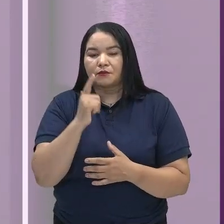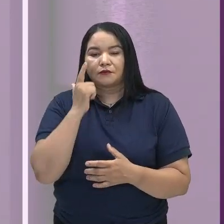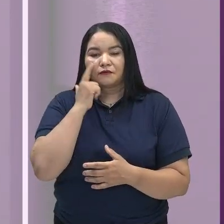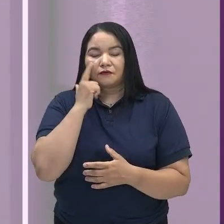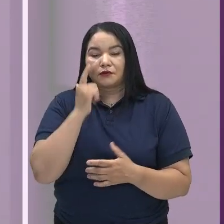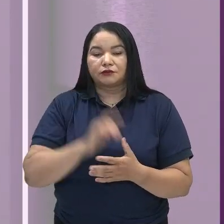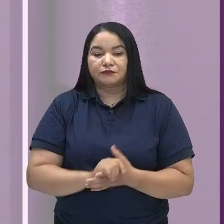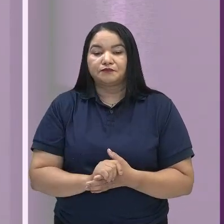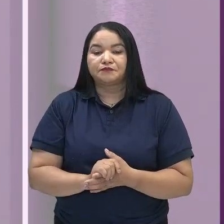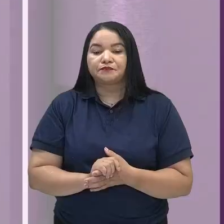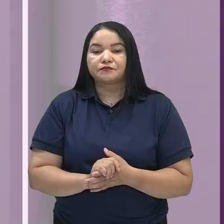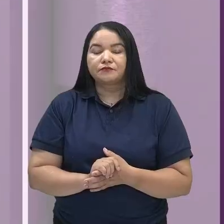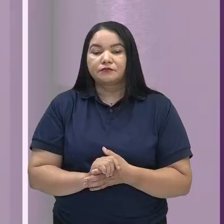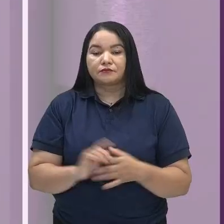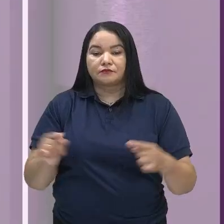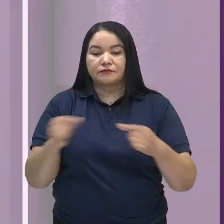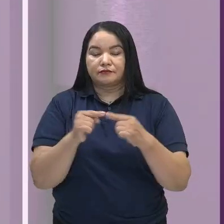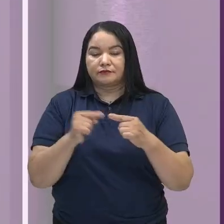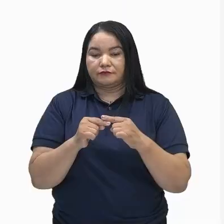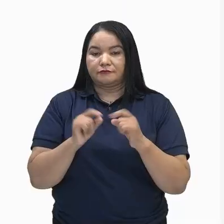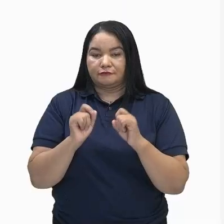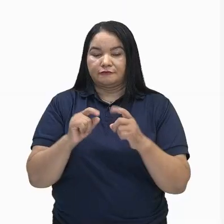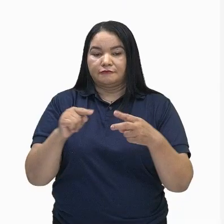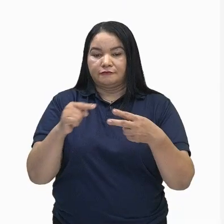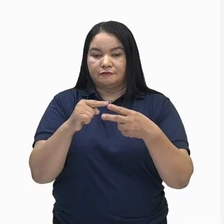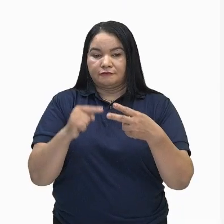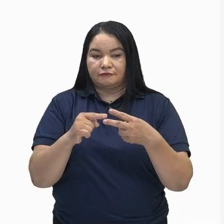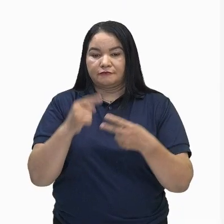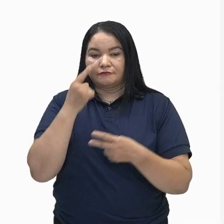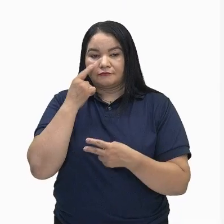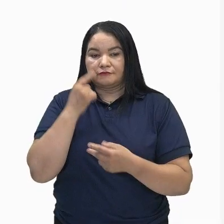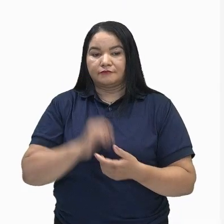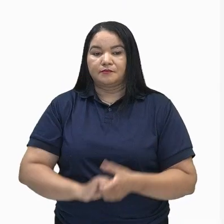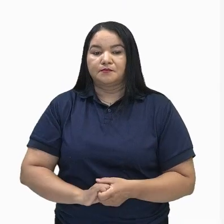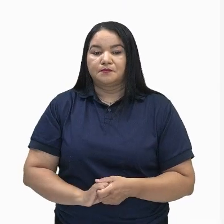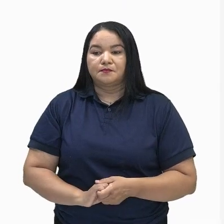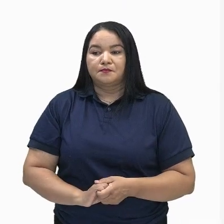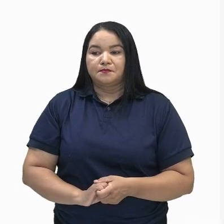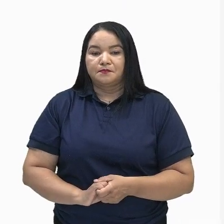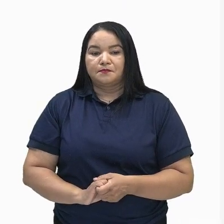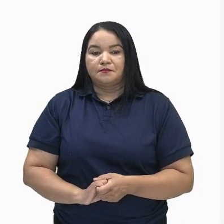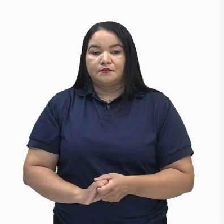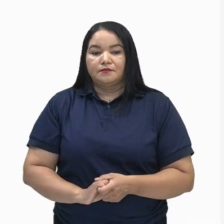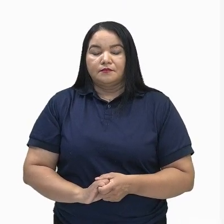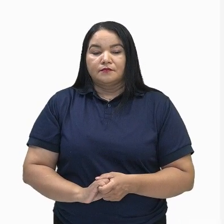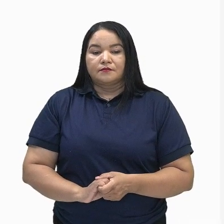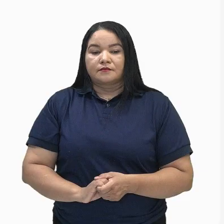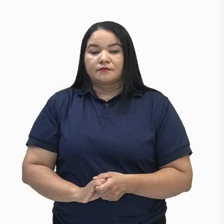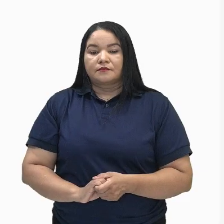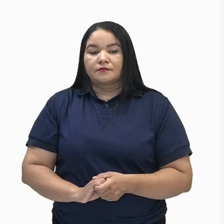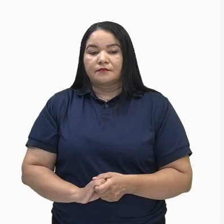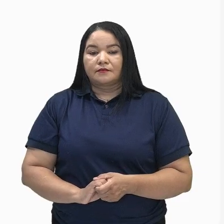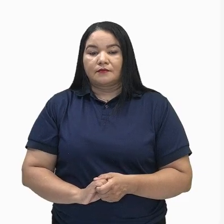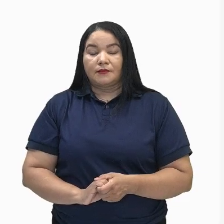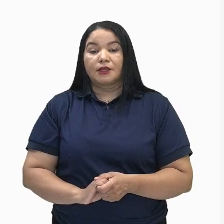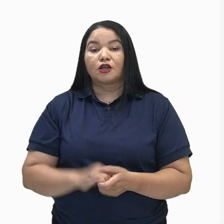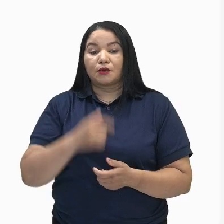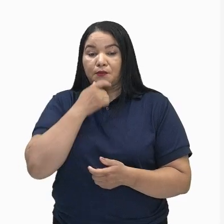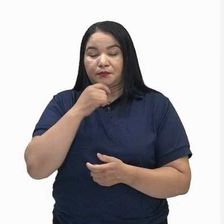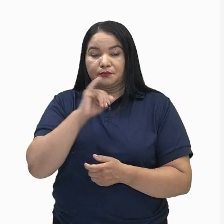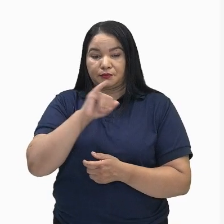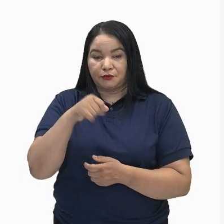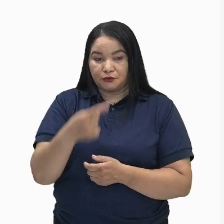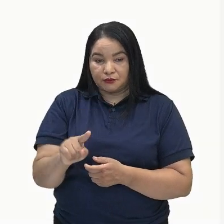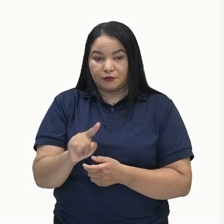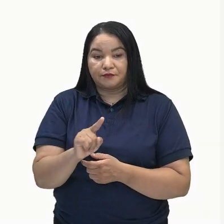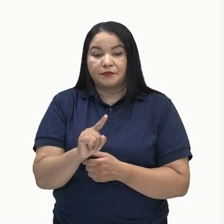algumas aplicações usando o Teorema de Pitágoras. Vejam só aqui, ó. Olha o que diz a questão, ó. Seu João